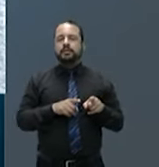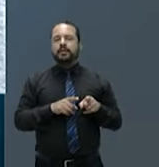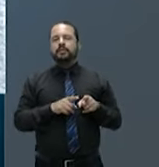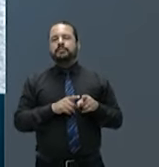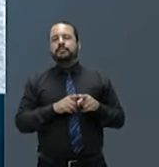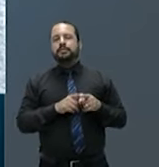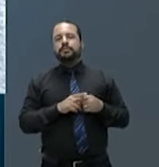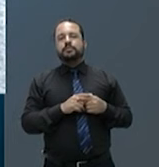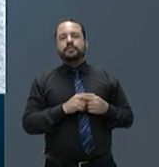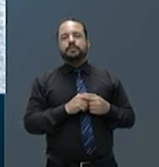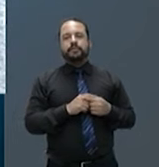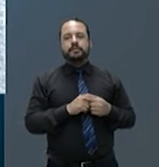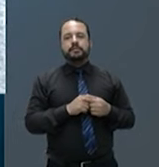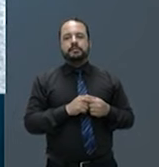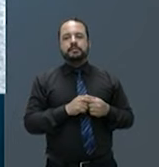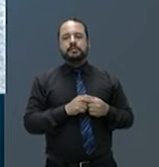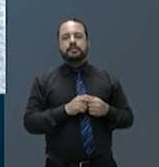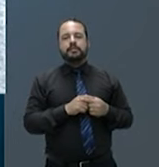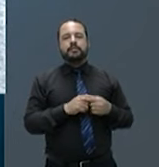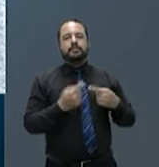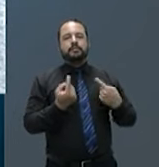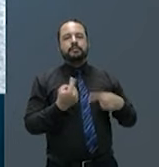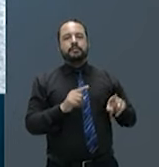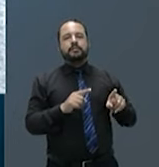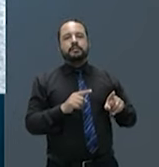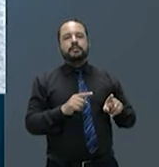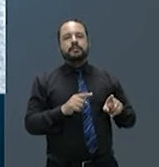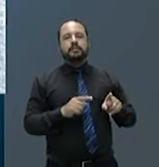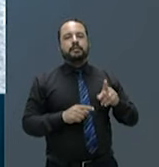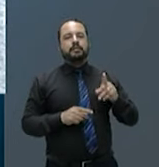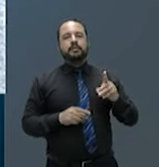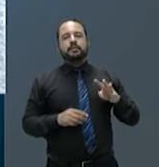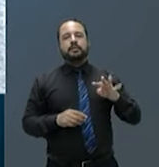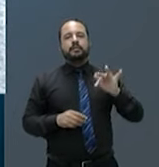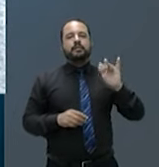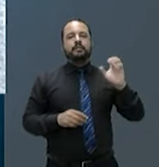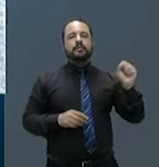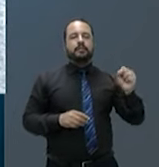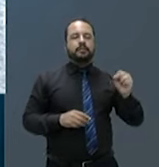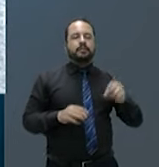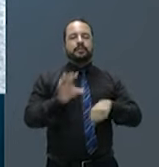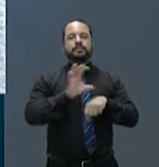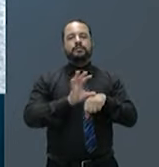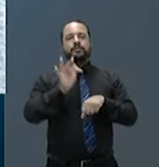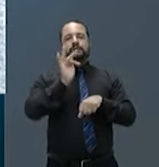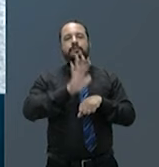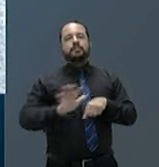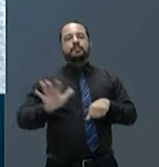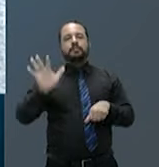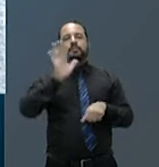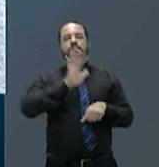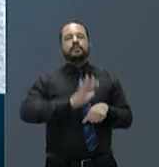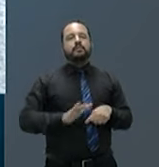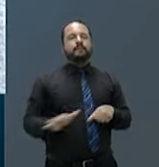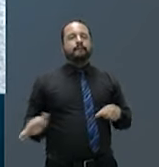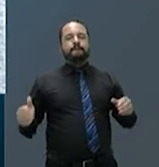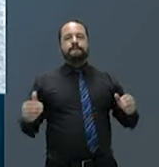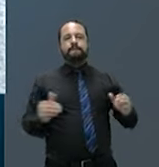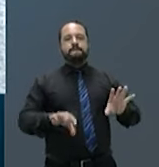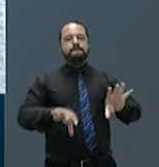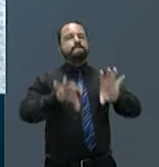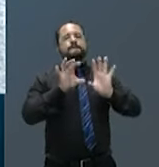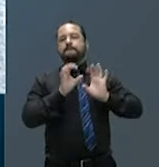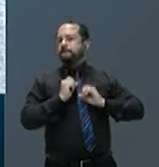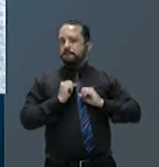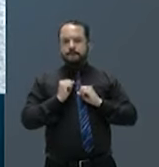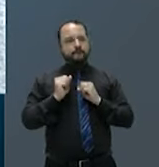2, 105, D e 170.3 da Constituição Federal, parte inadmitida do recurso extraordinário